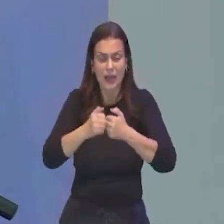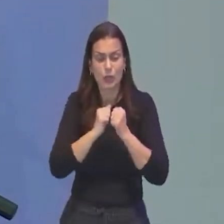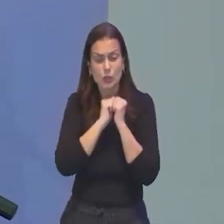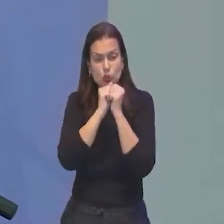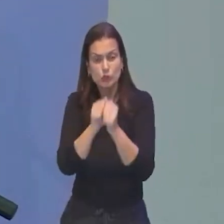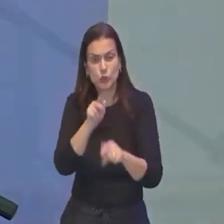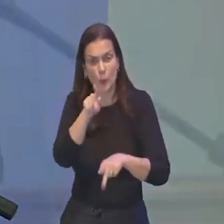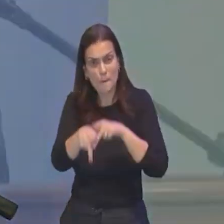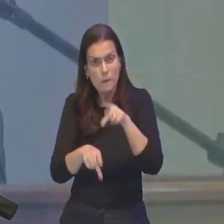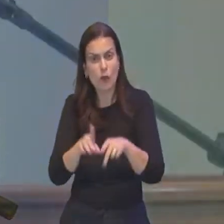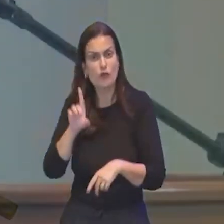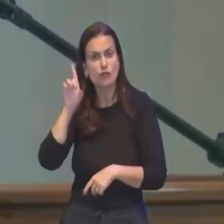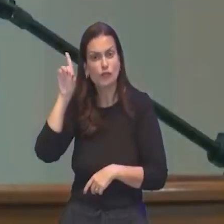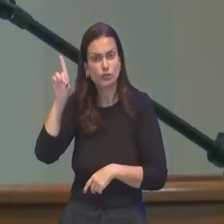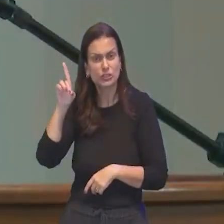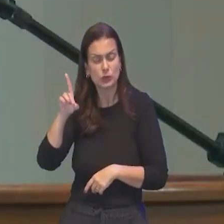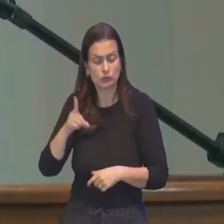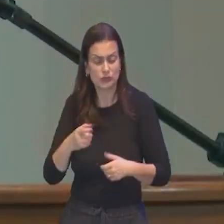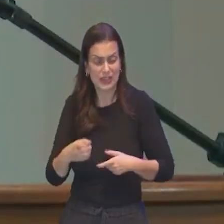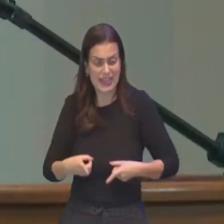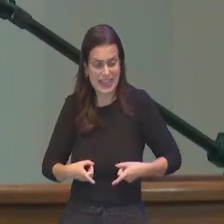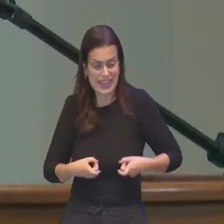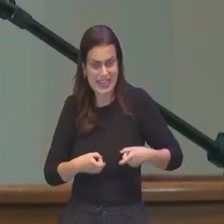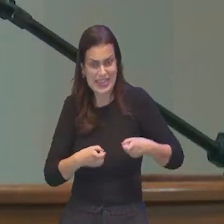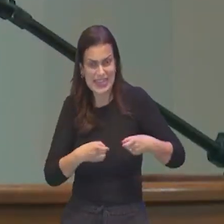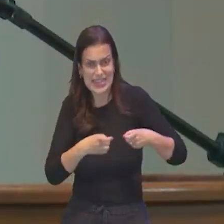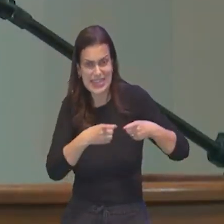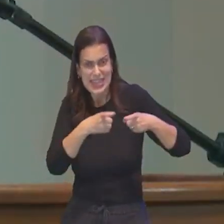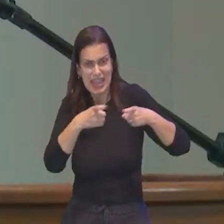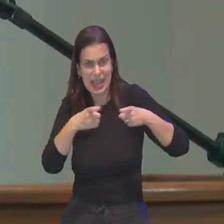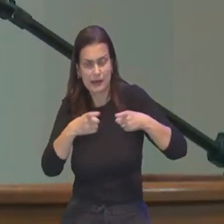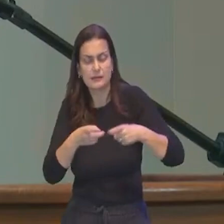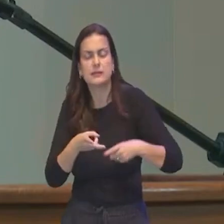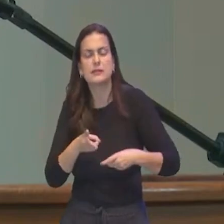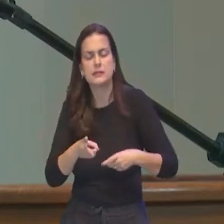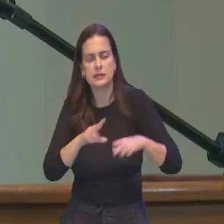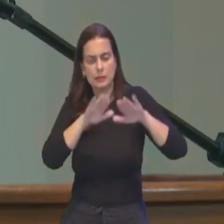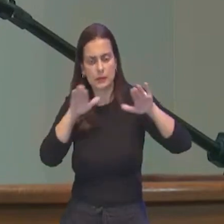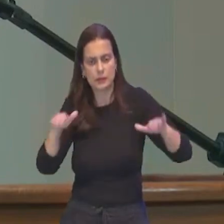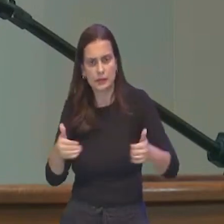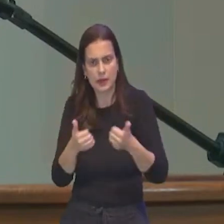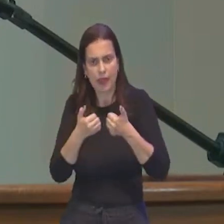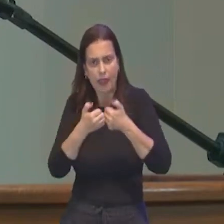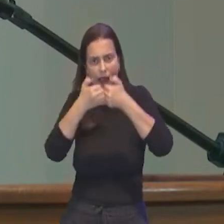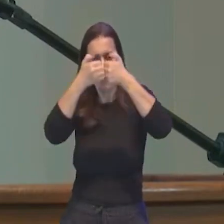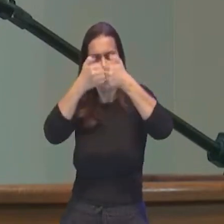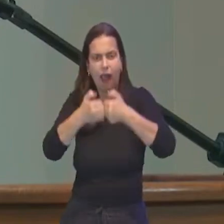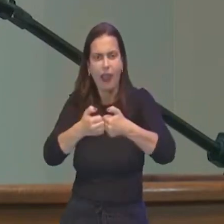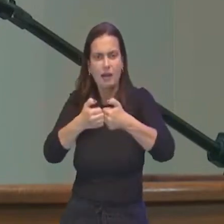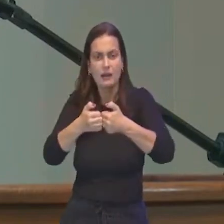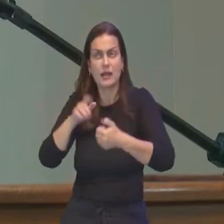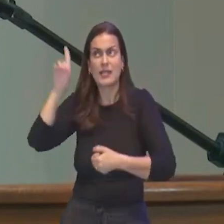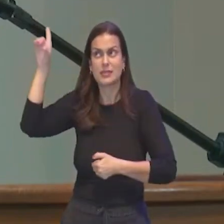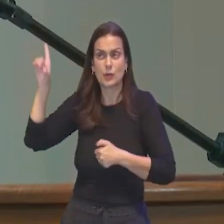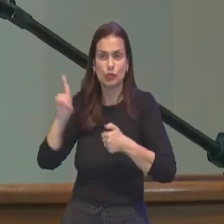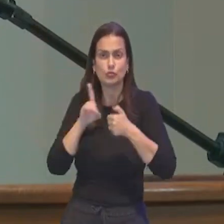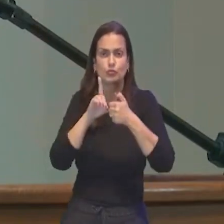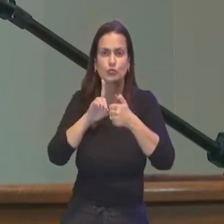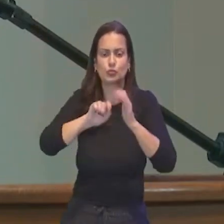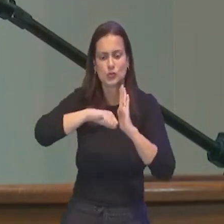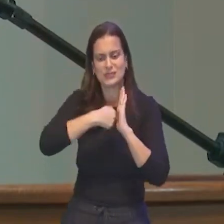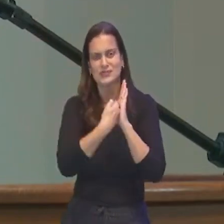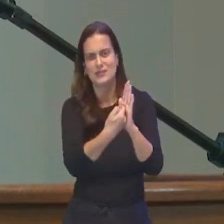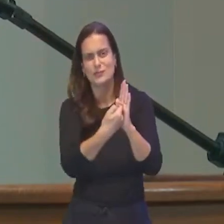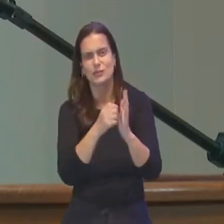povo de Deus pelas guerras, pelas batalhas. A arca simbolizava a presença de Deus e ela